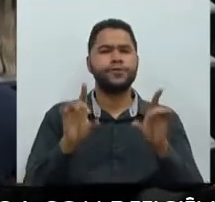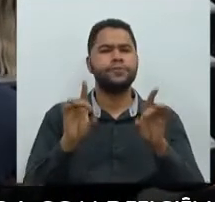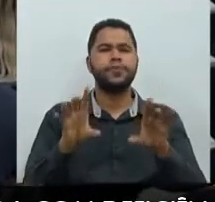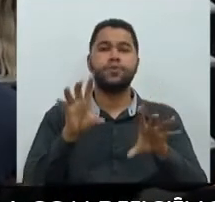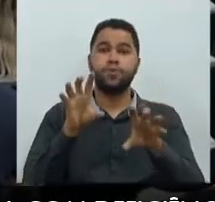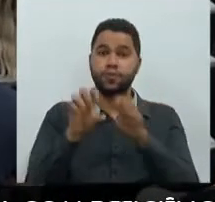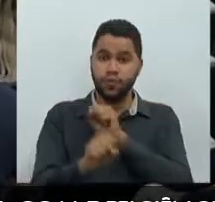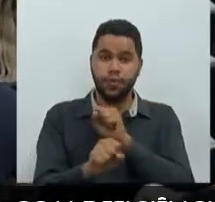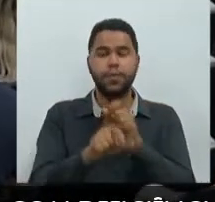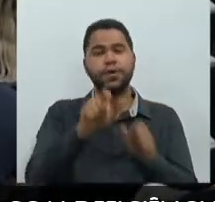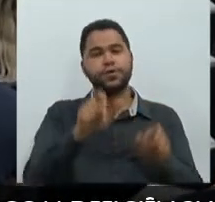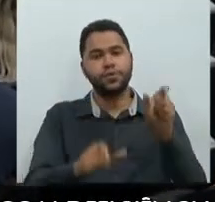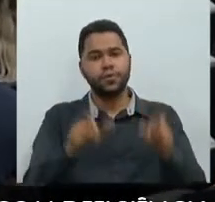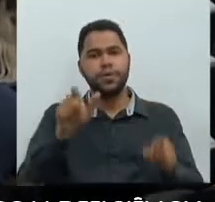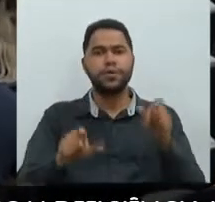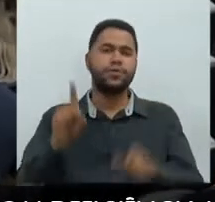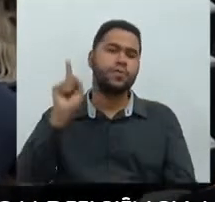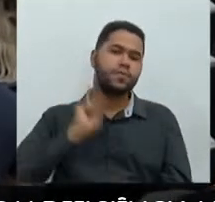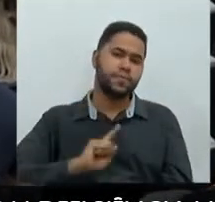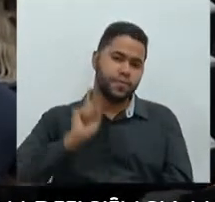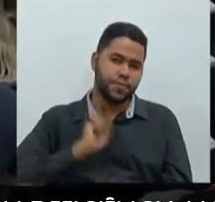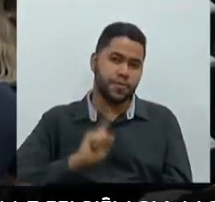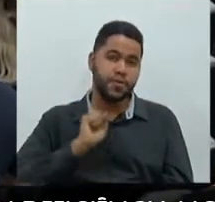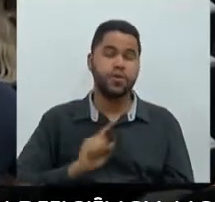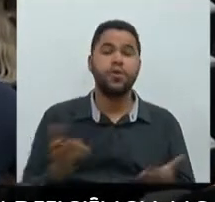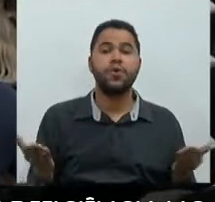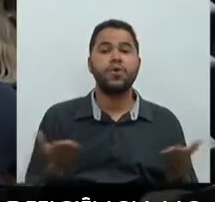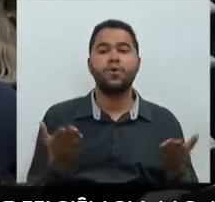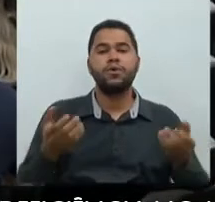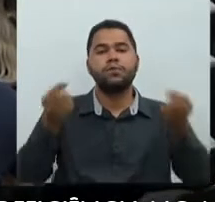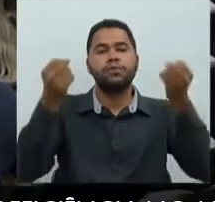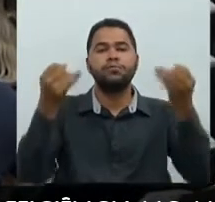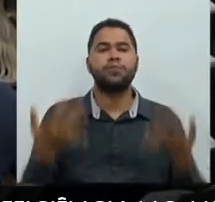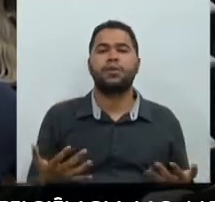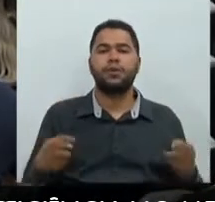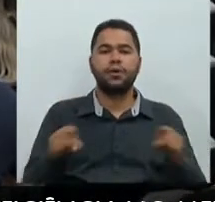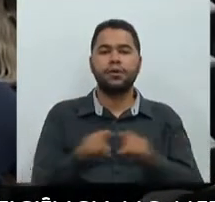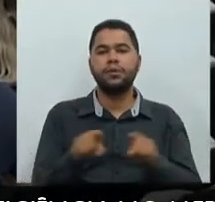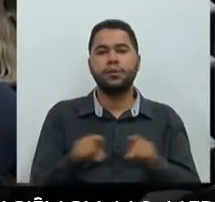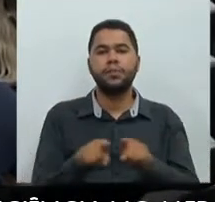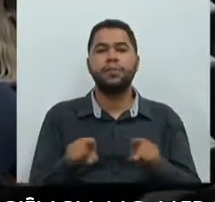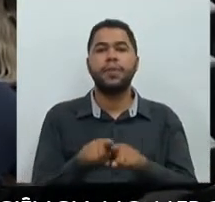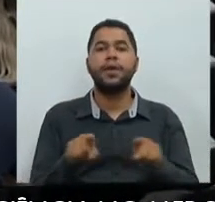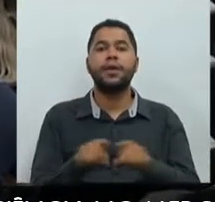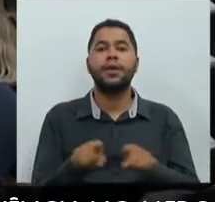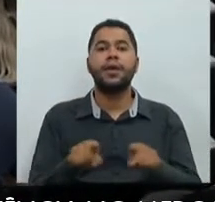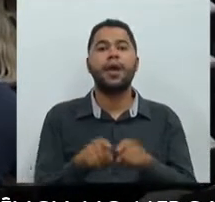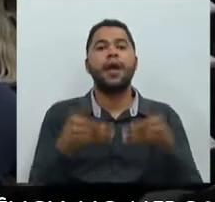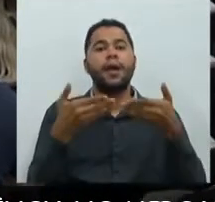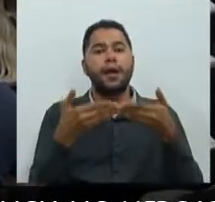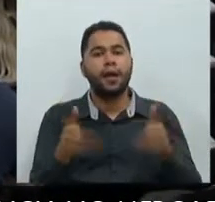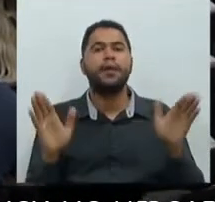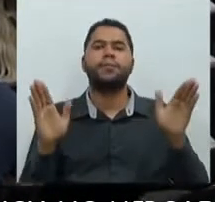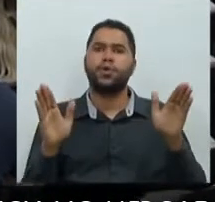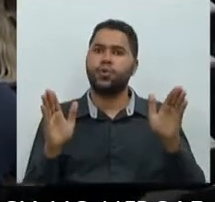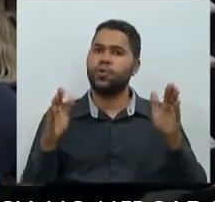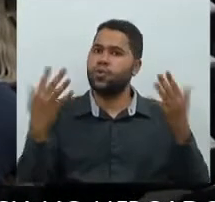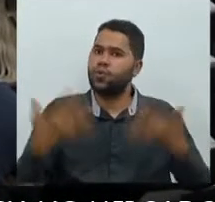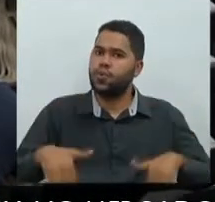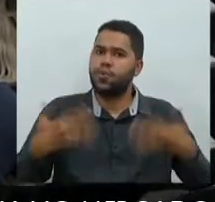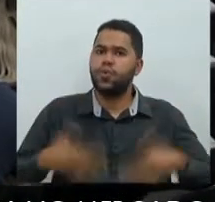formação das pessoas, né, em Minas Gerais, e hoje ele vai falar um pouquinho também, e tem aí uma abertura forte